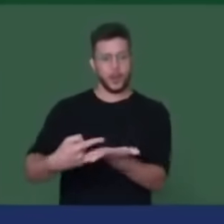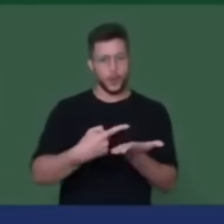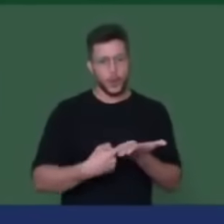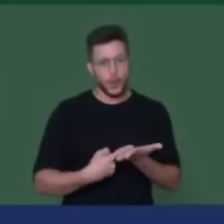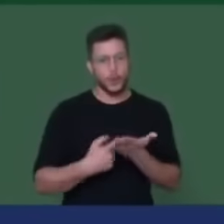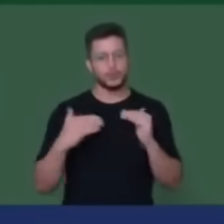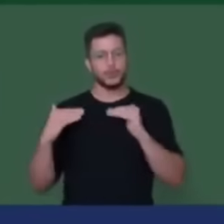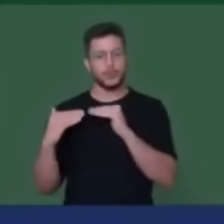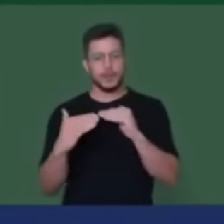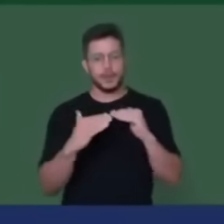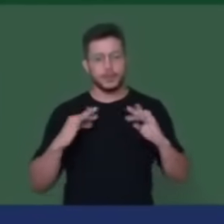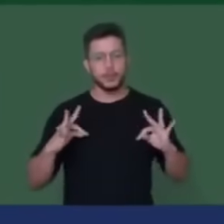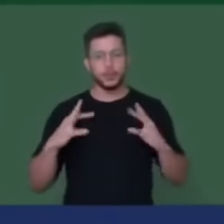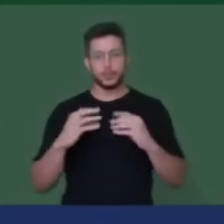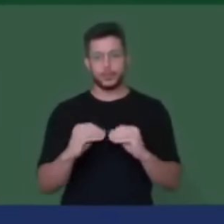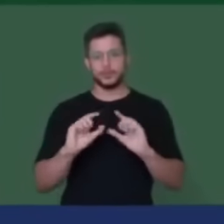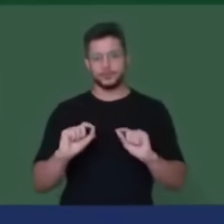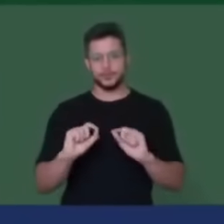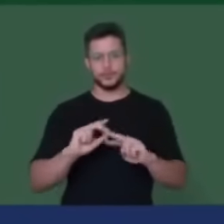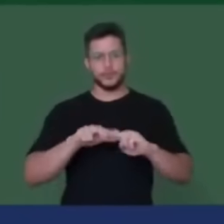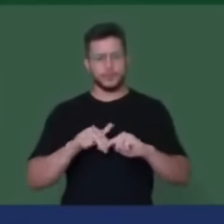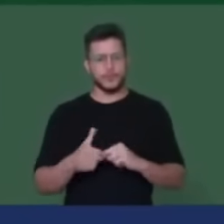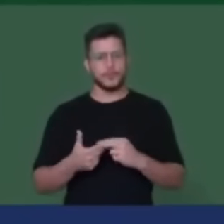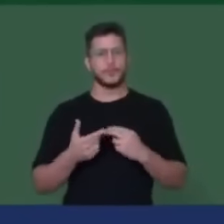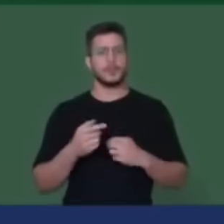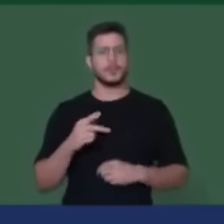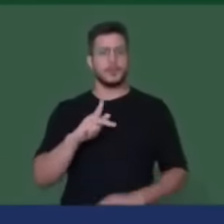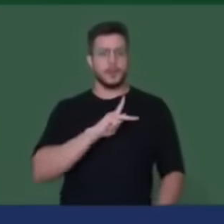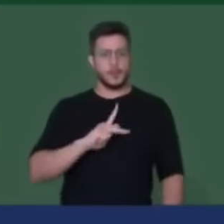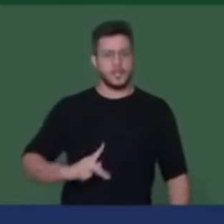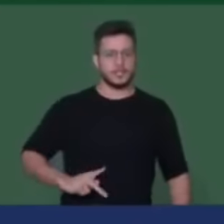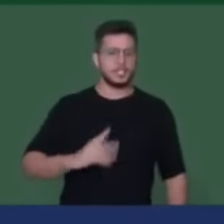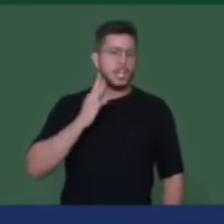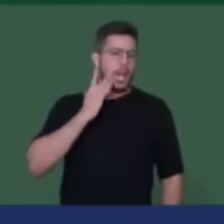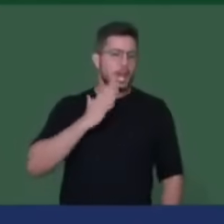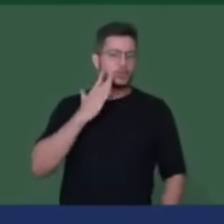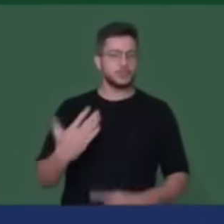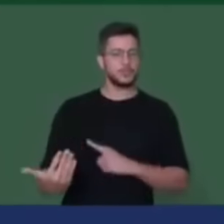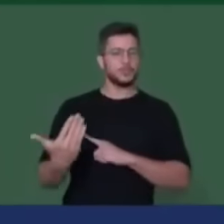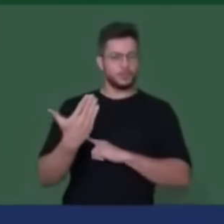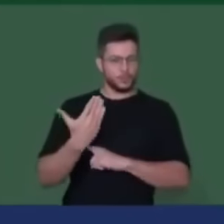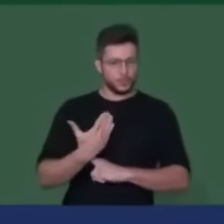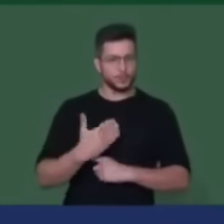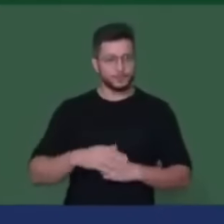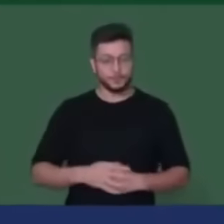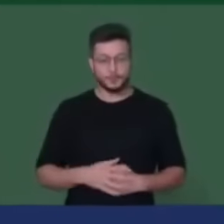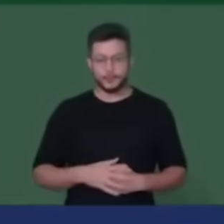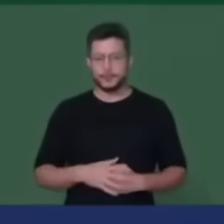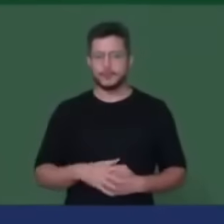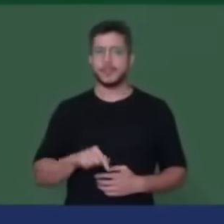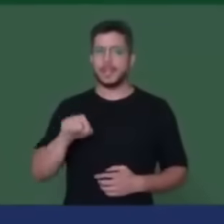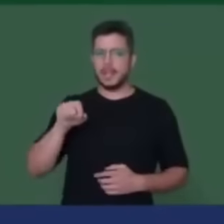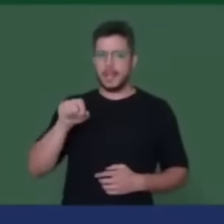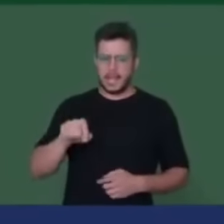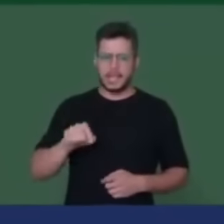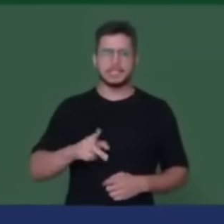não demonstrou nenhum tipo de cansaço, pelo contrário, exauriu a